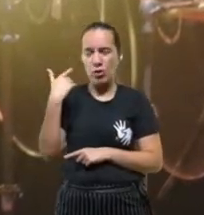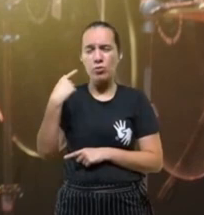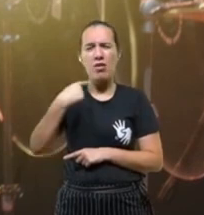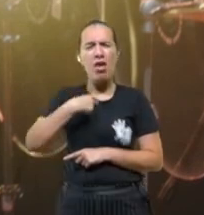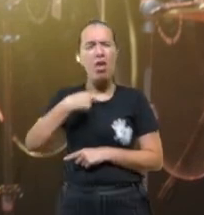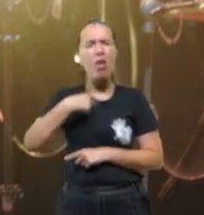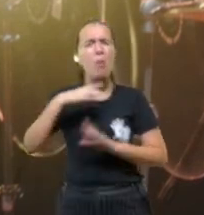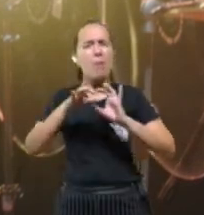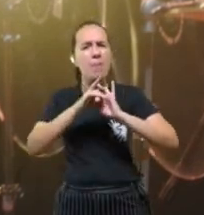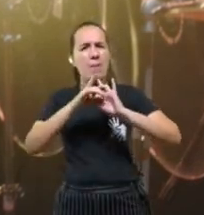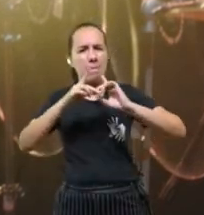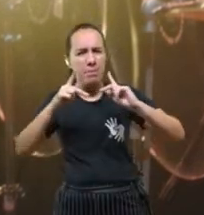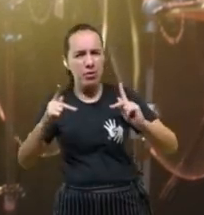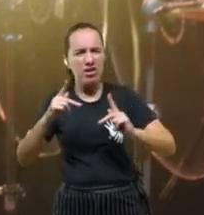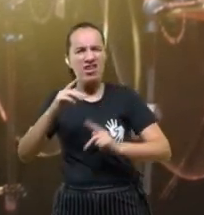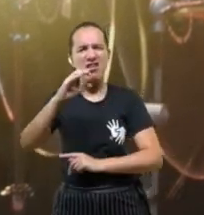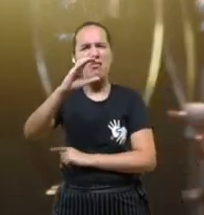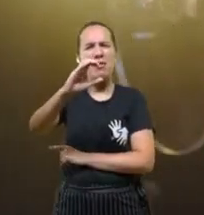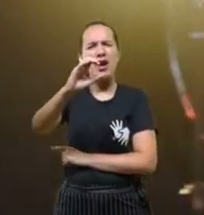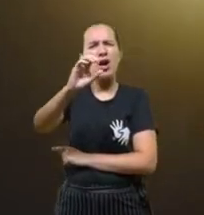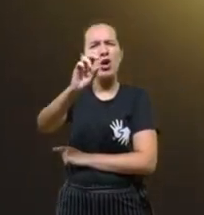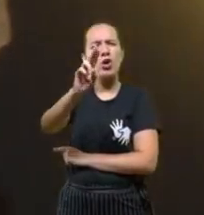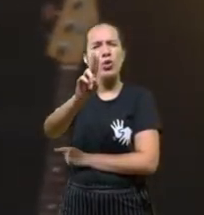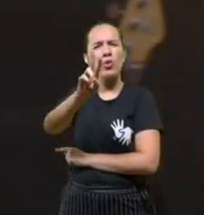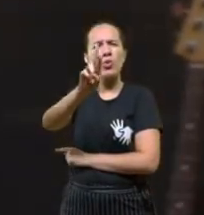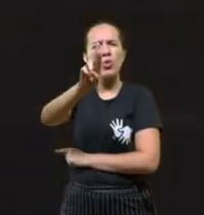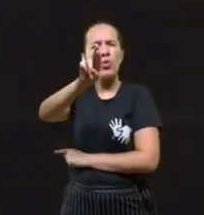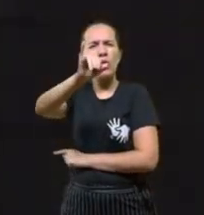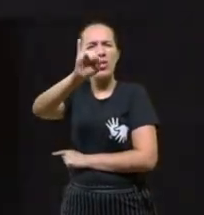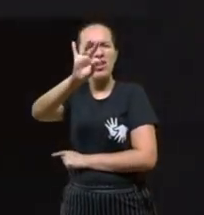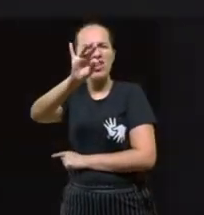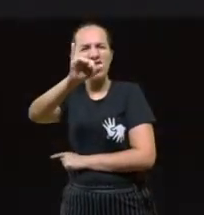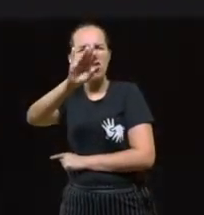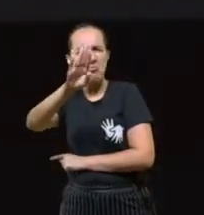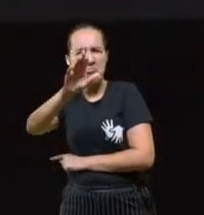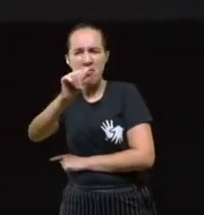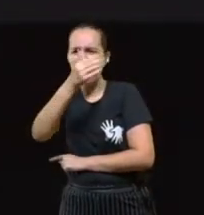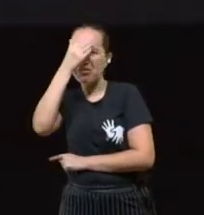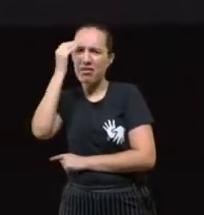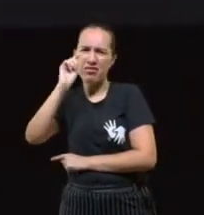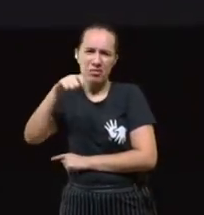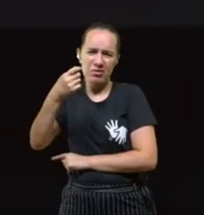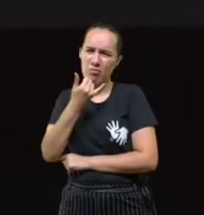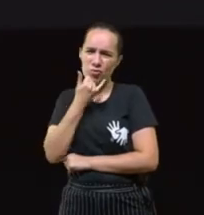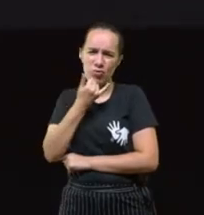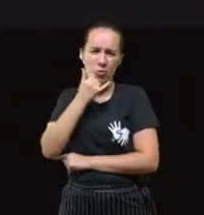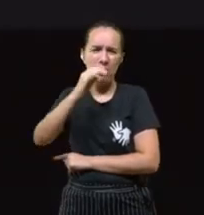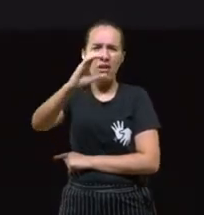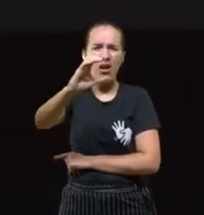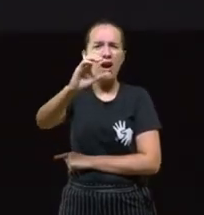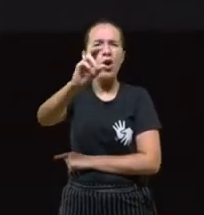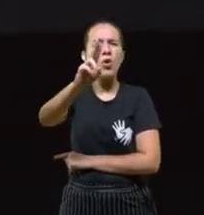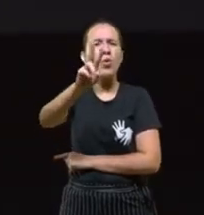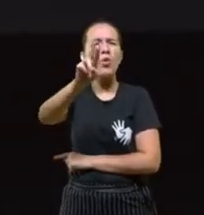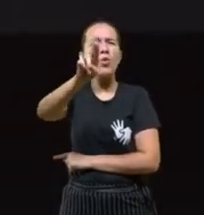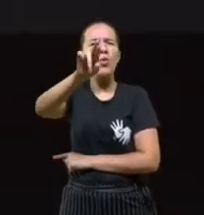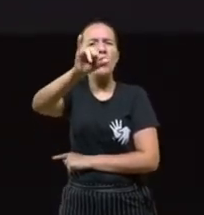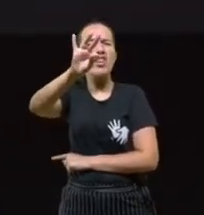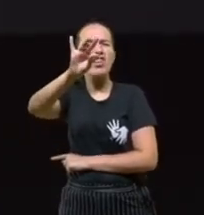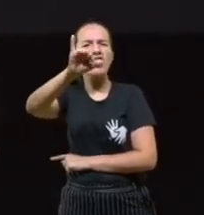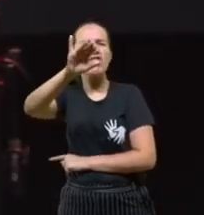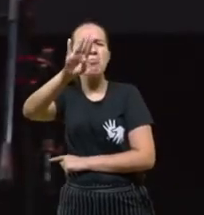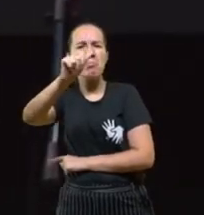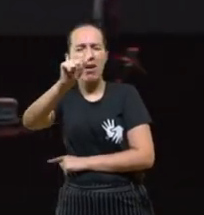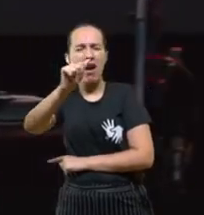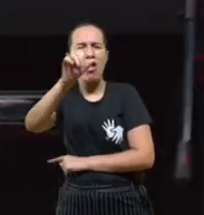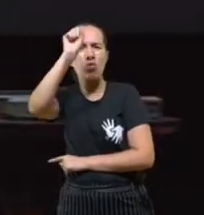Poema Curitiba, aleluia, filho. Tempo super forte, né, com meu barileu. E